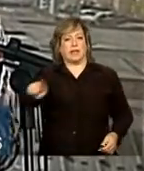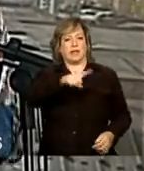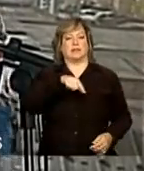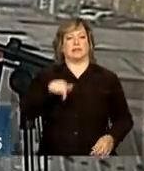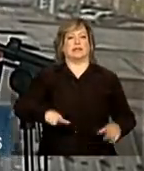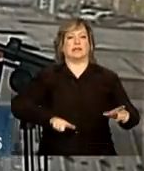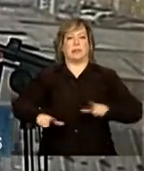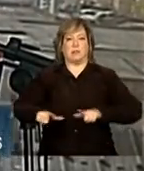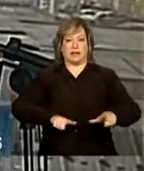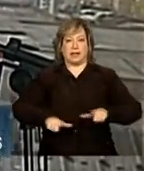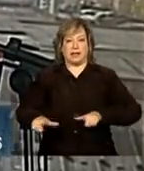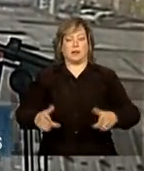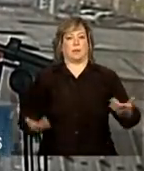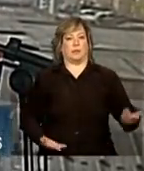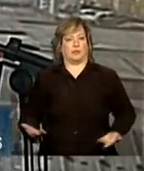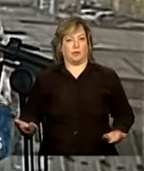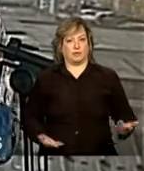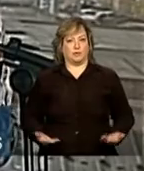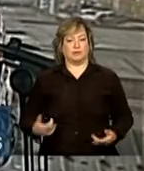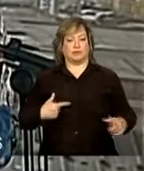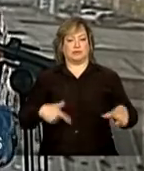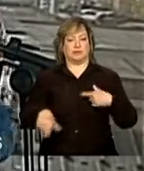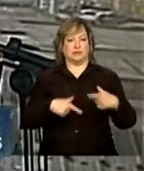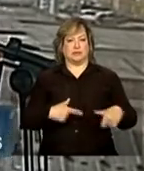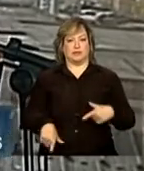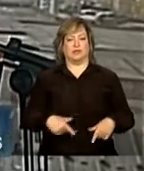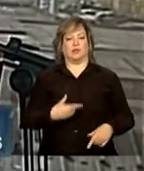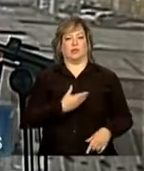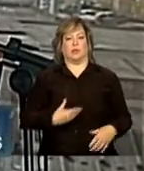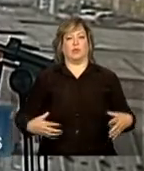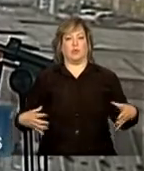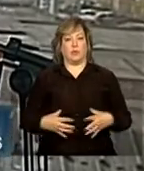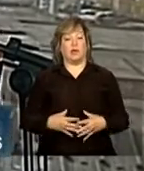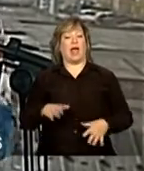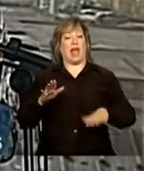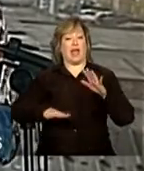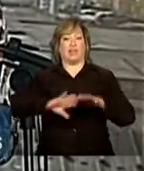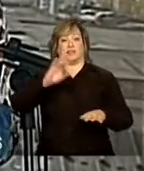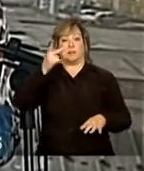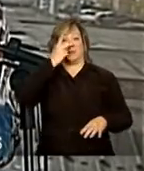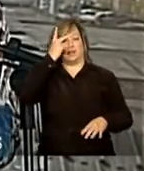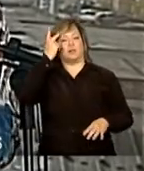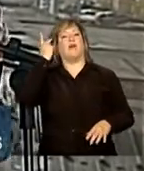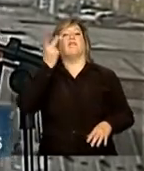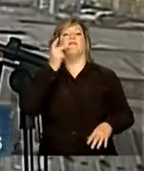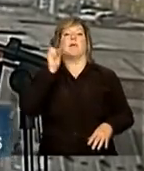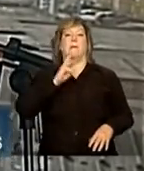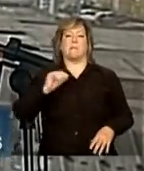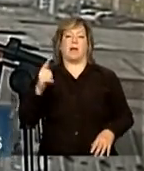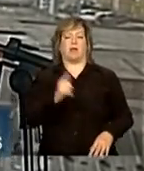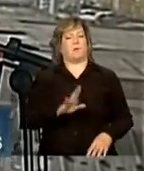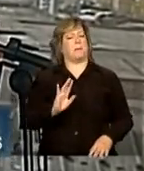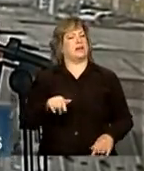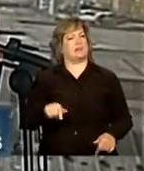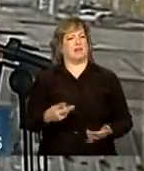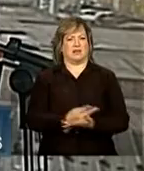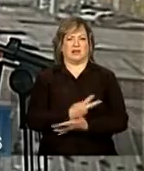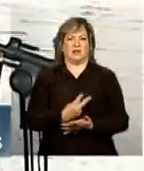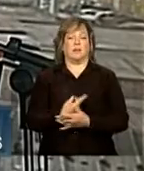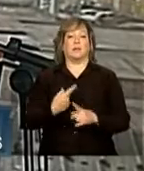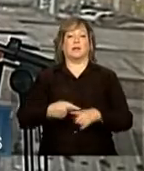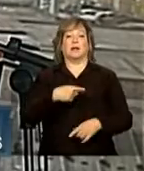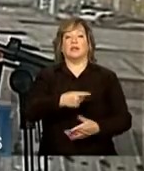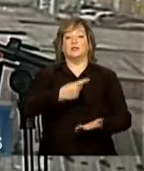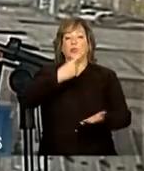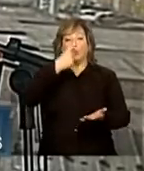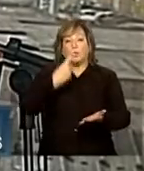trabalharam, todos os funcionários públicos, que às vezes são mal falados, mas isso é uma injustiça, porque eles cumprem um